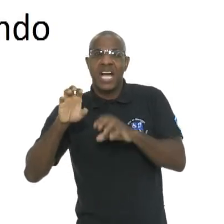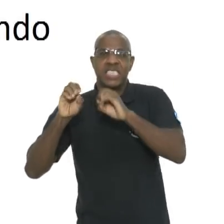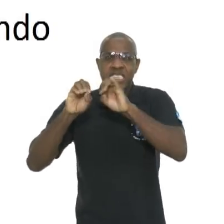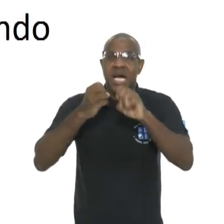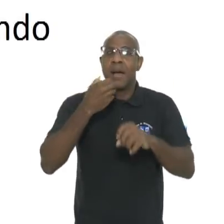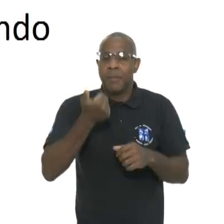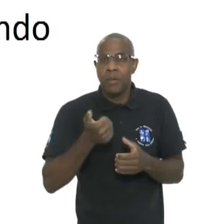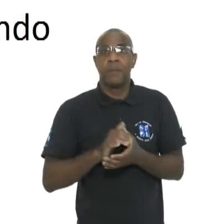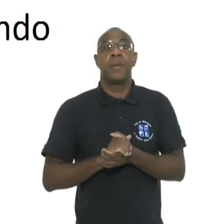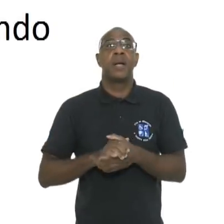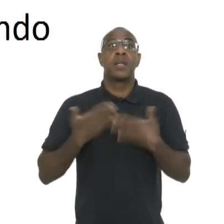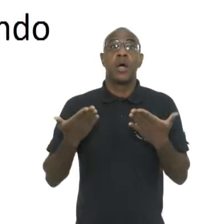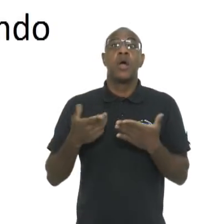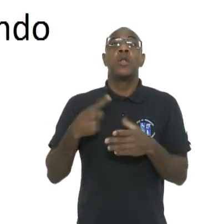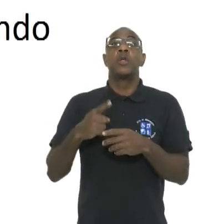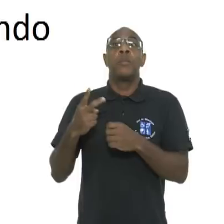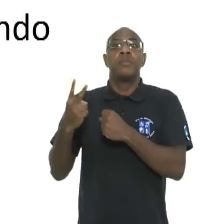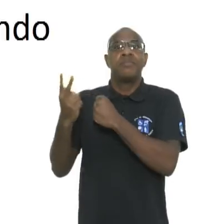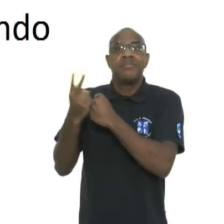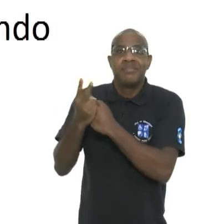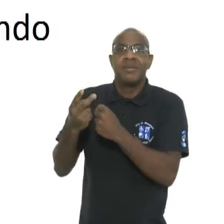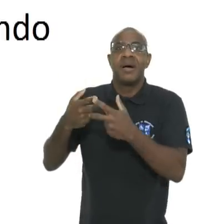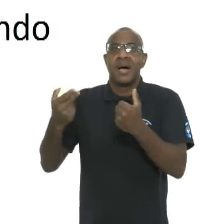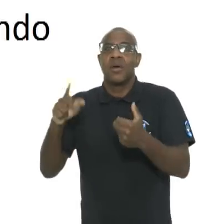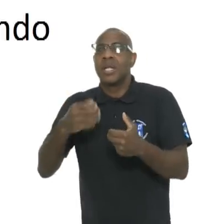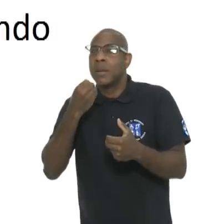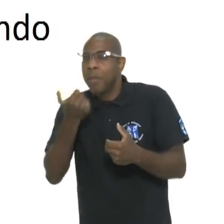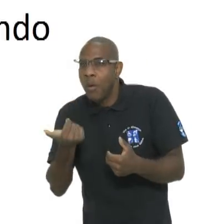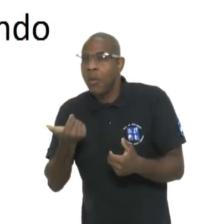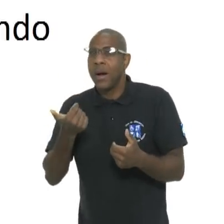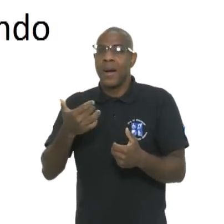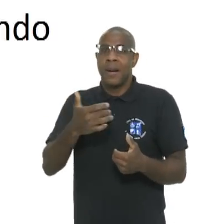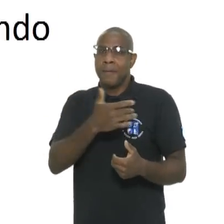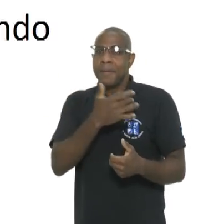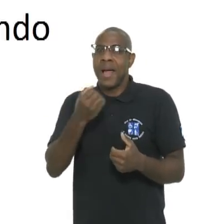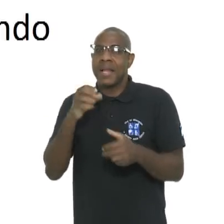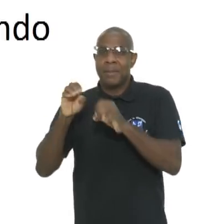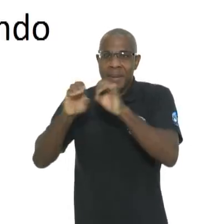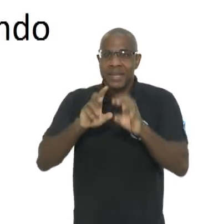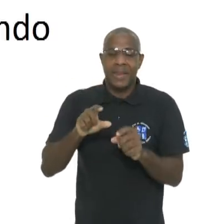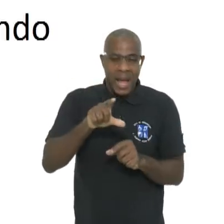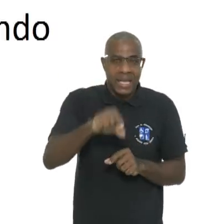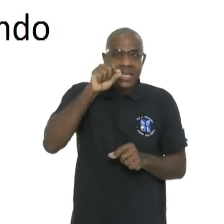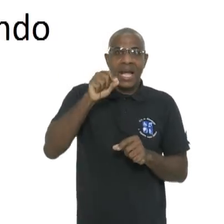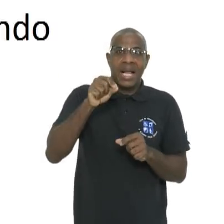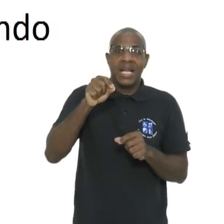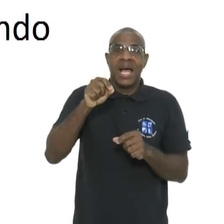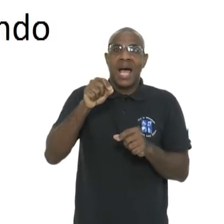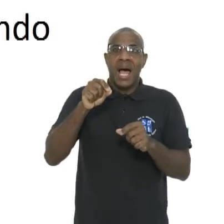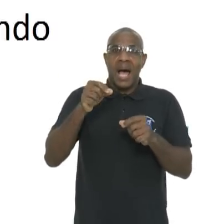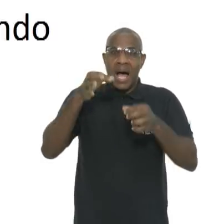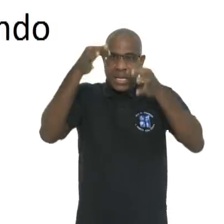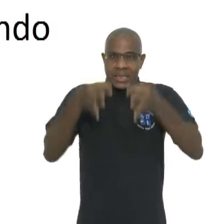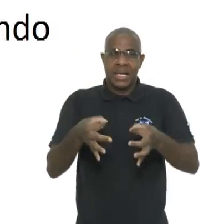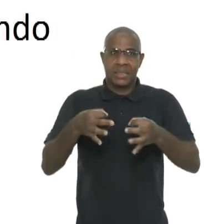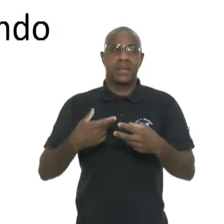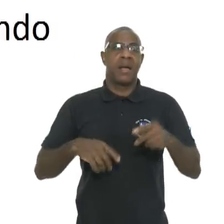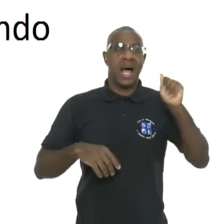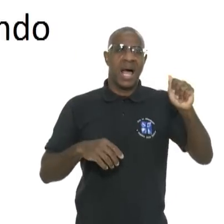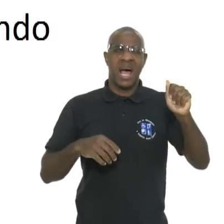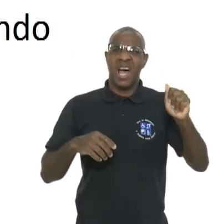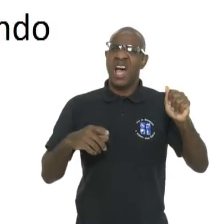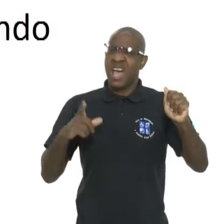Sobre os benefícios proporcionados por essas bactérias, assinale a alternativa correta. Será que a letra A causam várias doenças ao